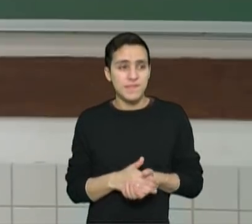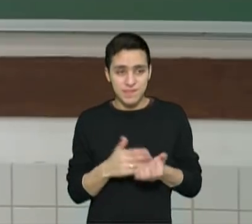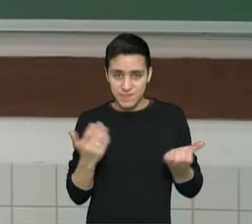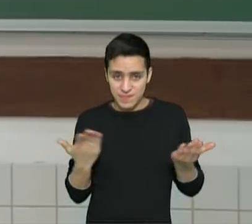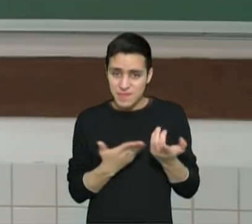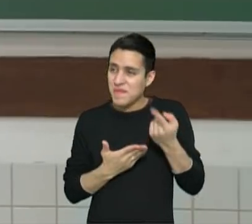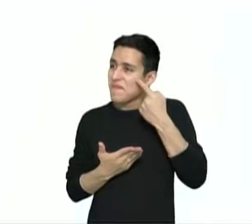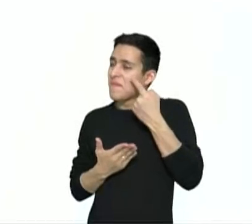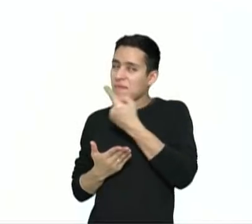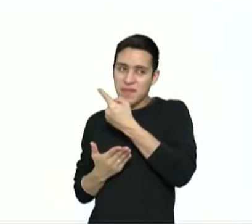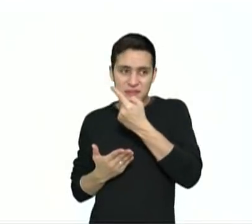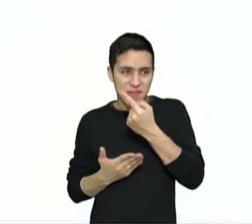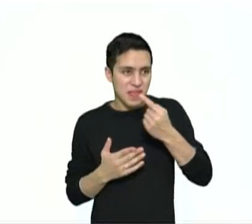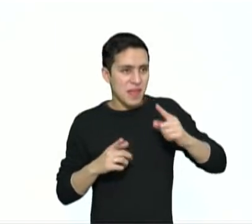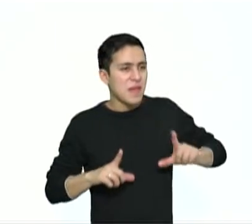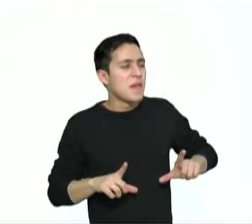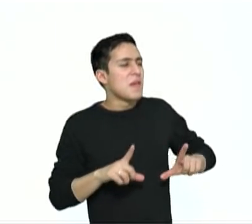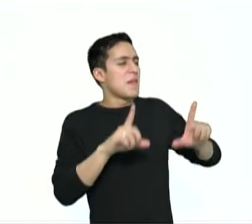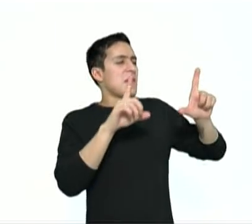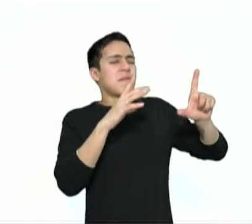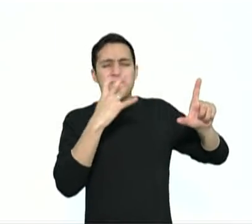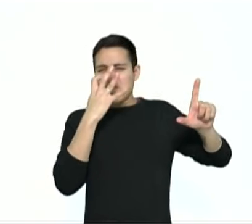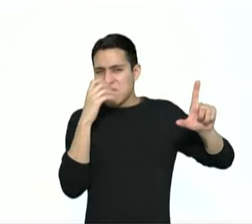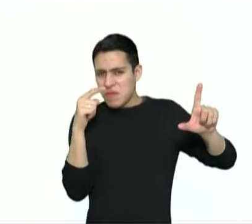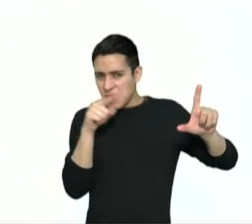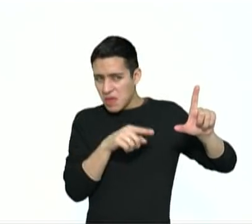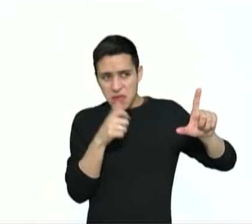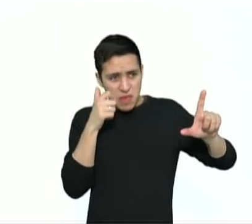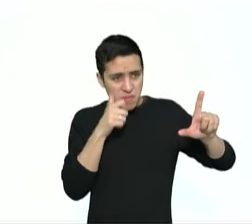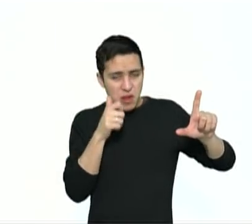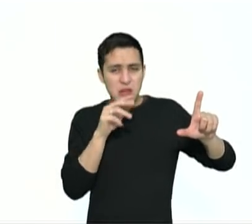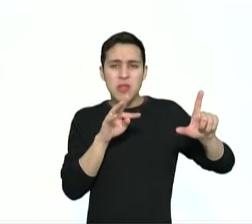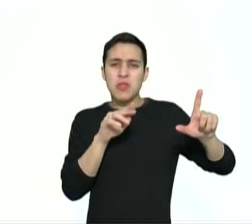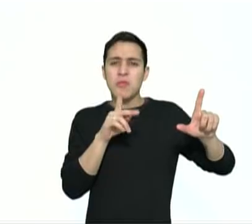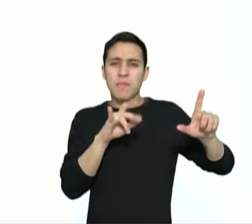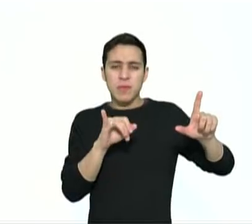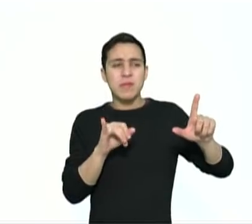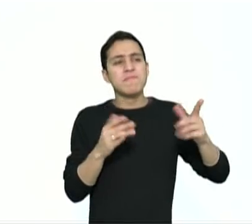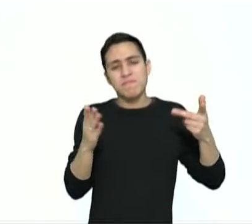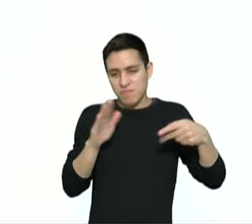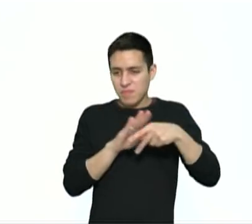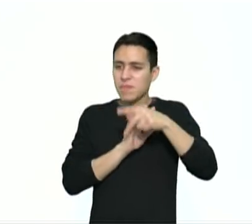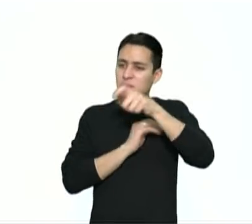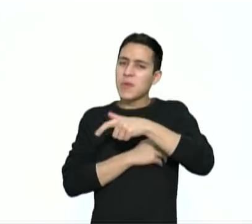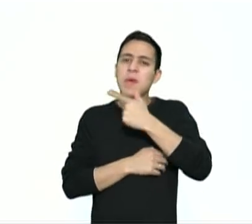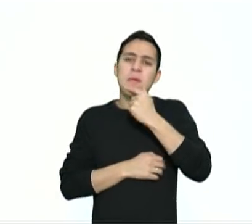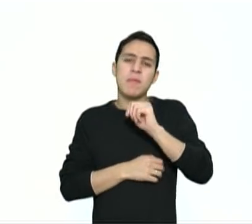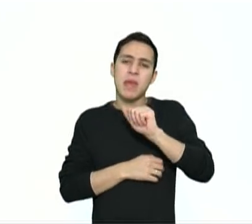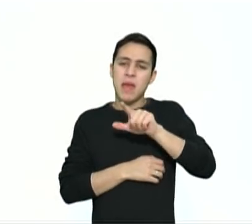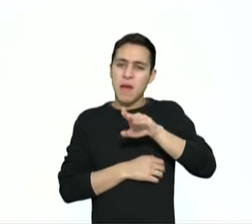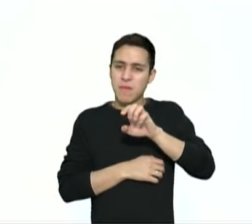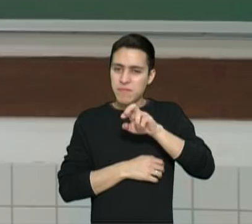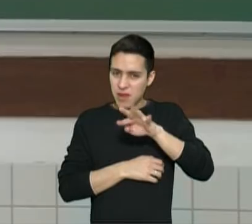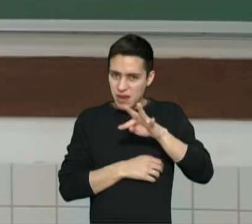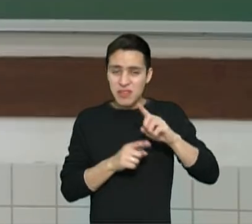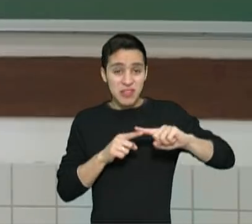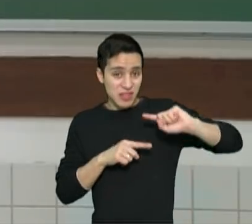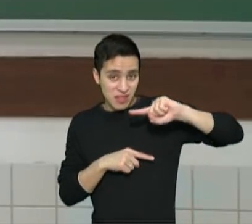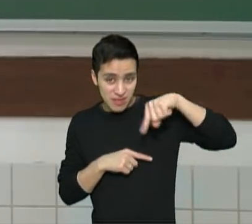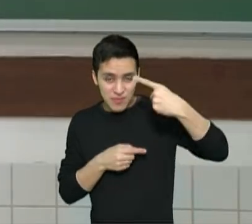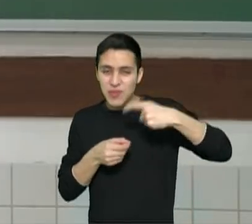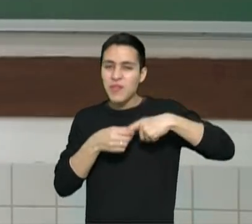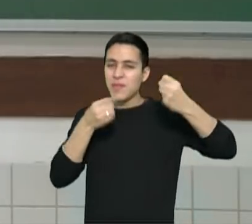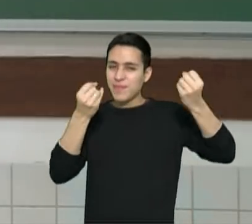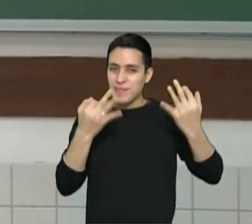Nessa obra aqui, observe um pouquinho essa obra, Mulher Tupi, de Albert Eckhout, E daqui a pouquinho a gente volta a